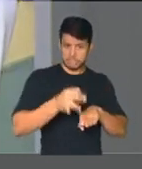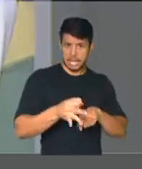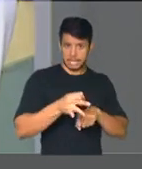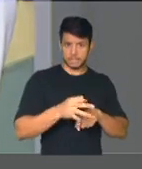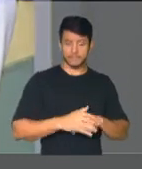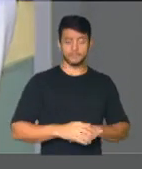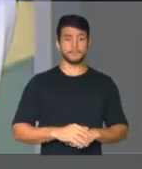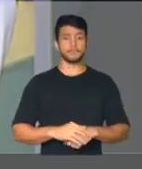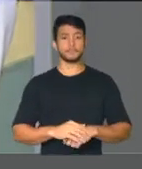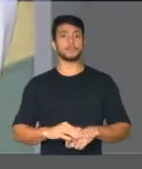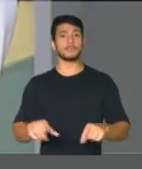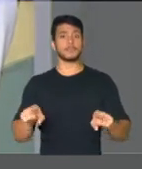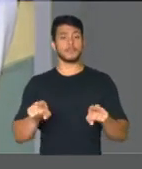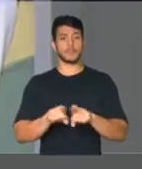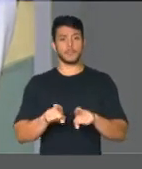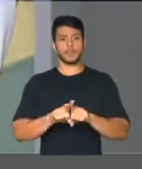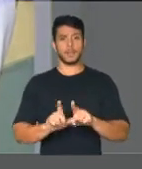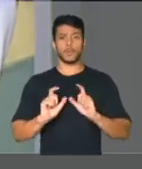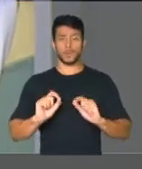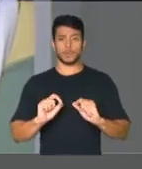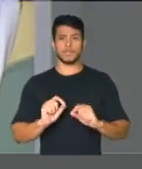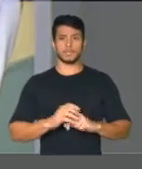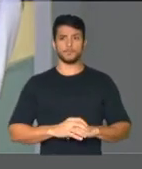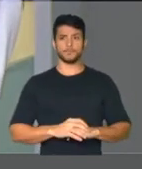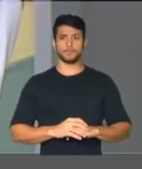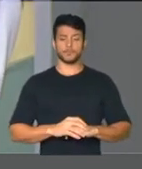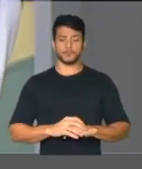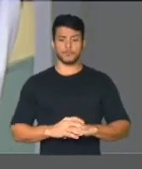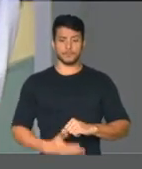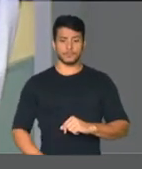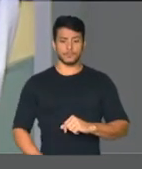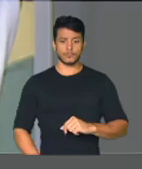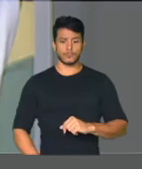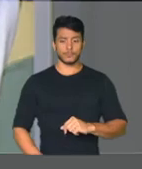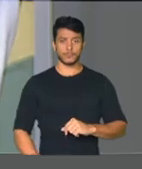material. Outro, sim, não que diz respeito à